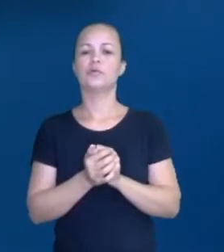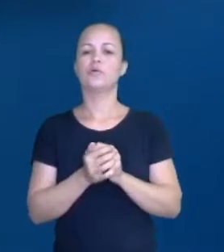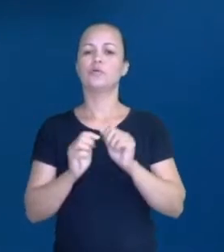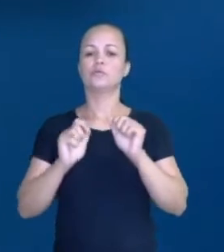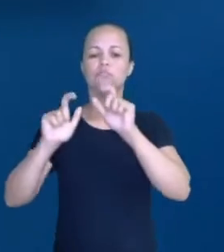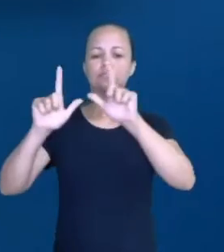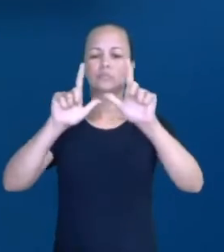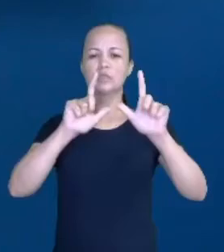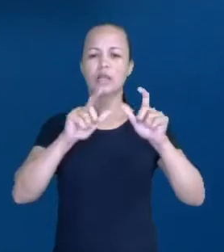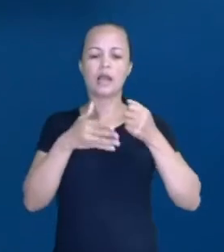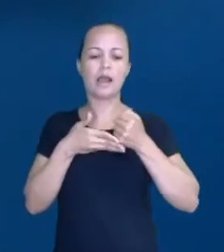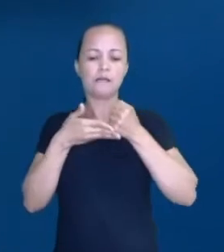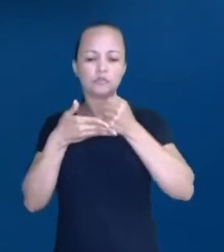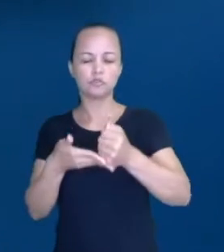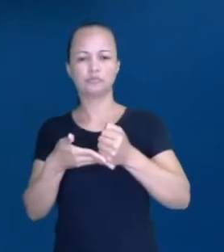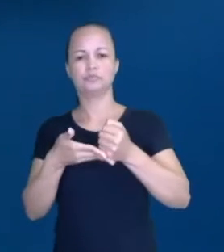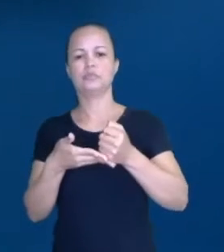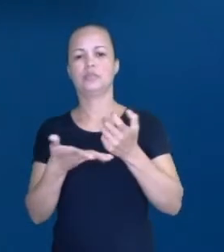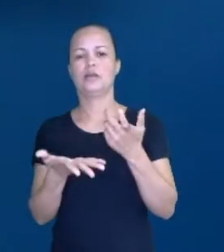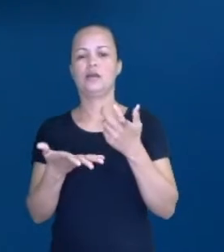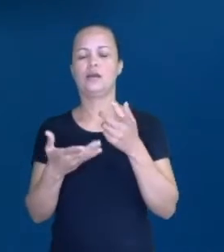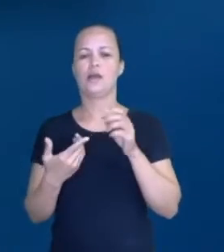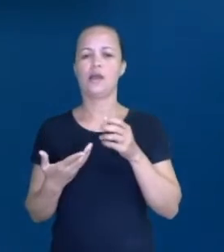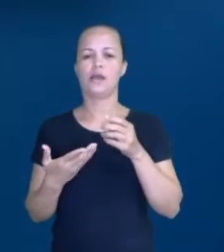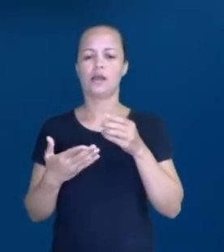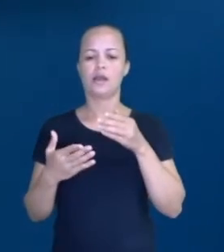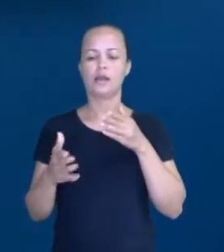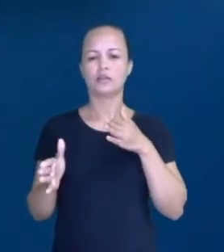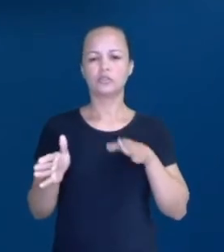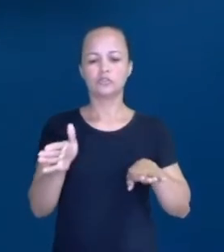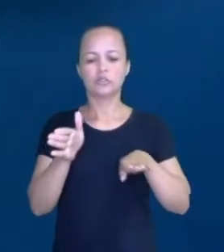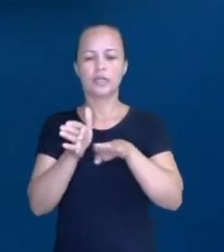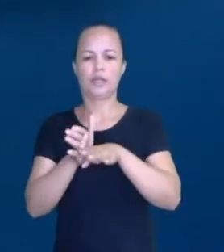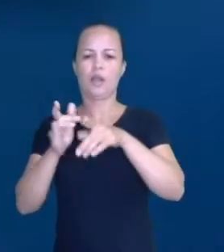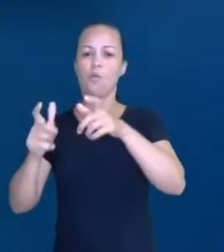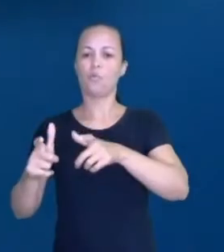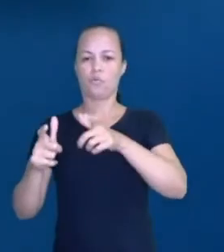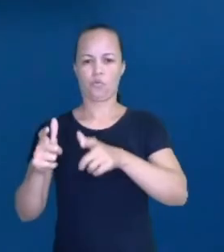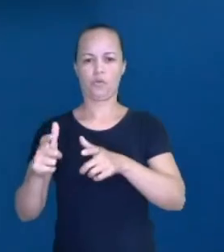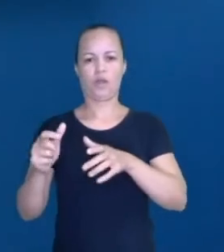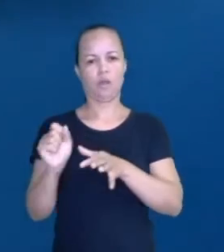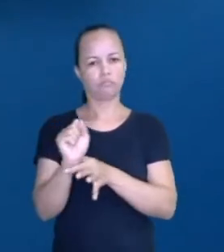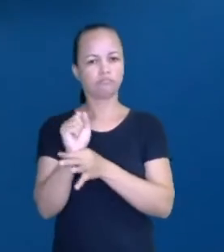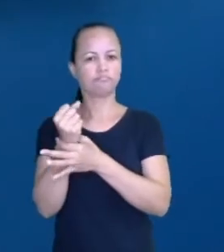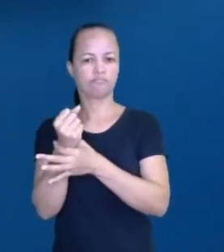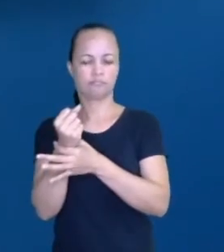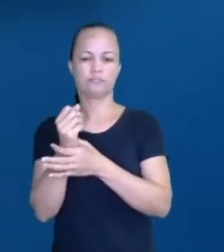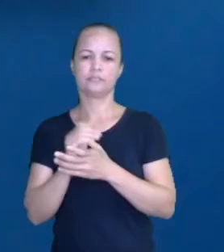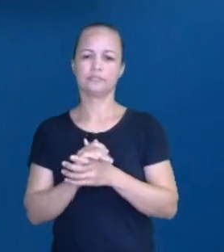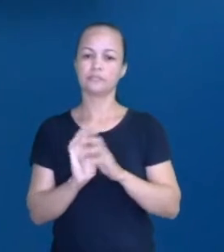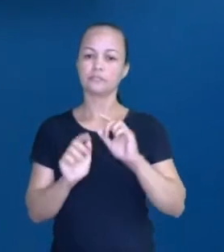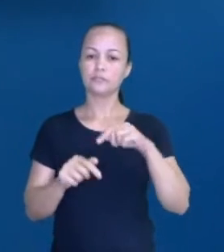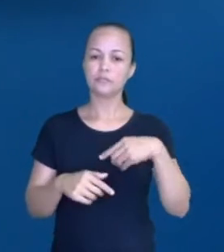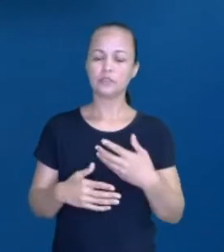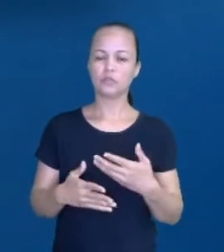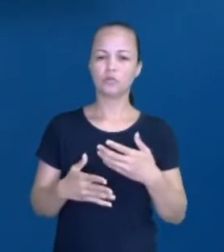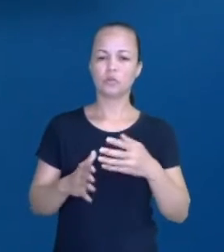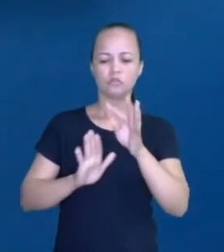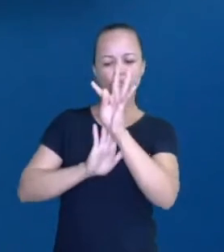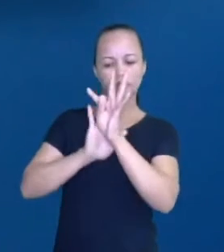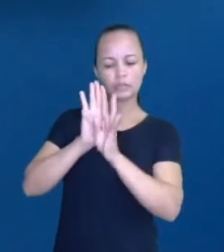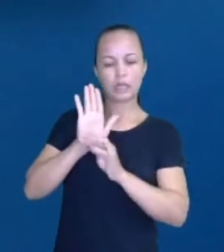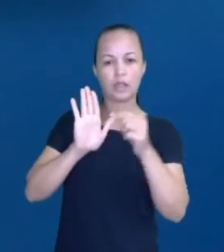sinais de pontuação nos ajudam a chegar ao nosso destino com segurança. Então, quando nós produzimos um